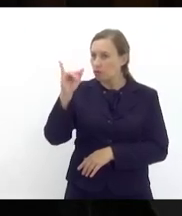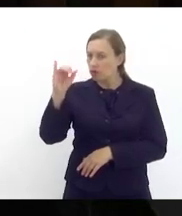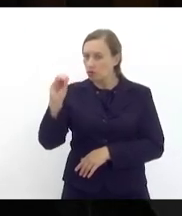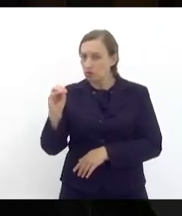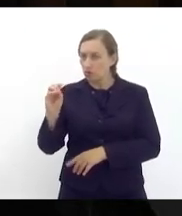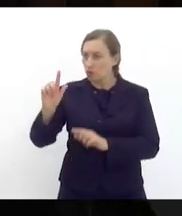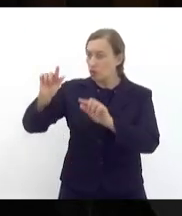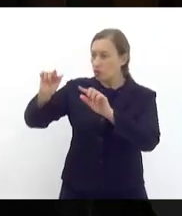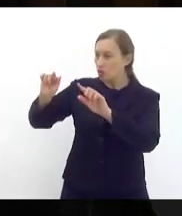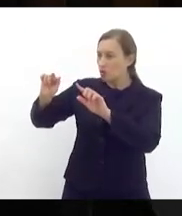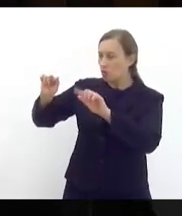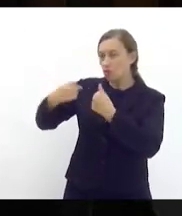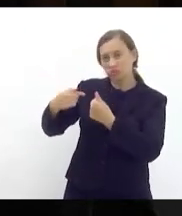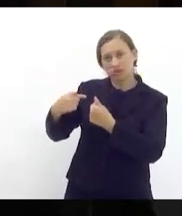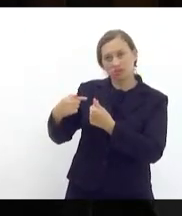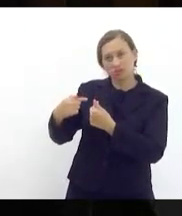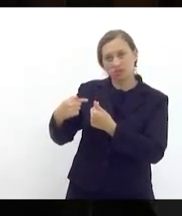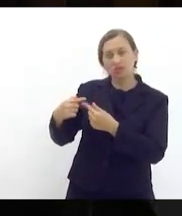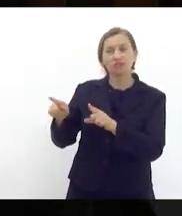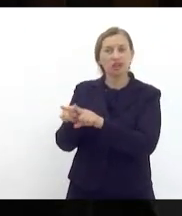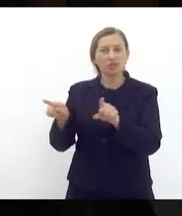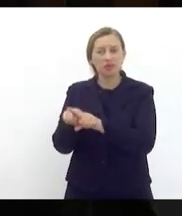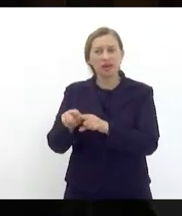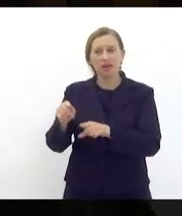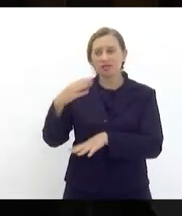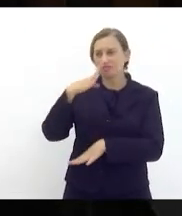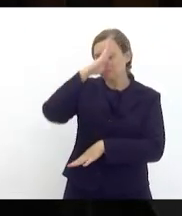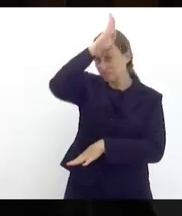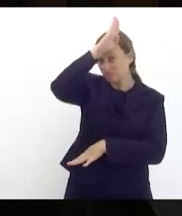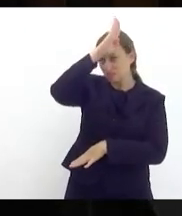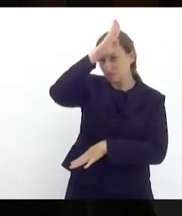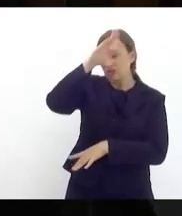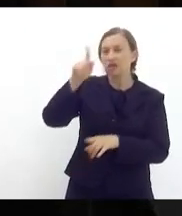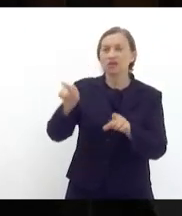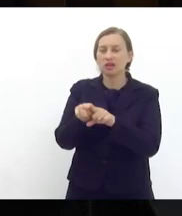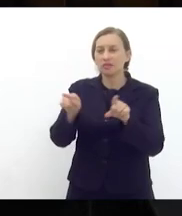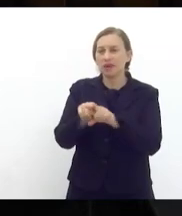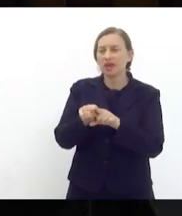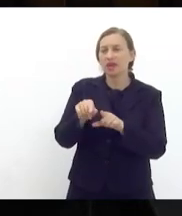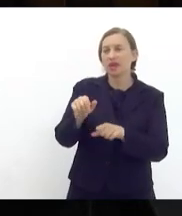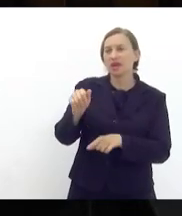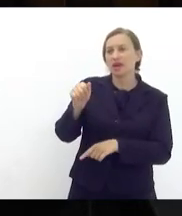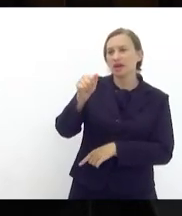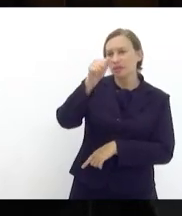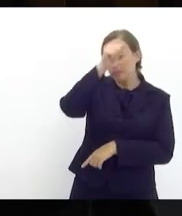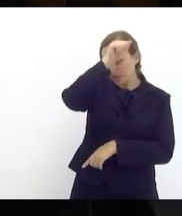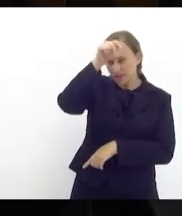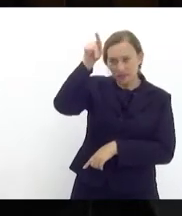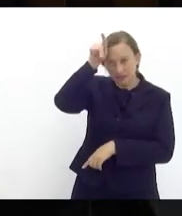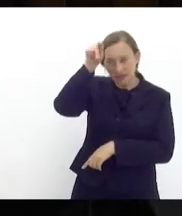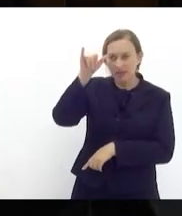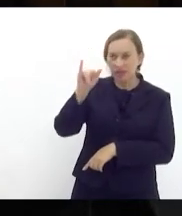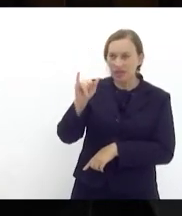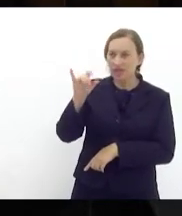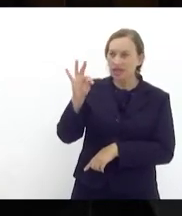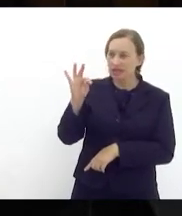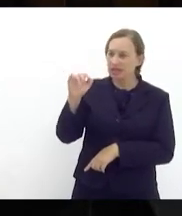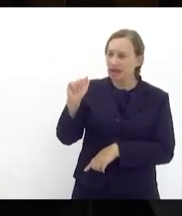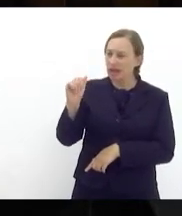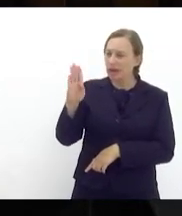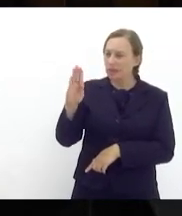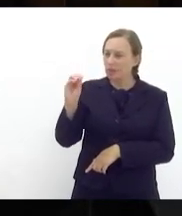presidente Bolsonaro e do prefeito de Itaboraí, Marcelo de Larola.